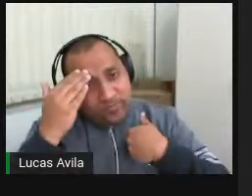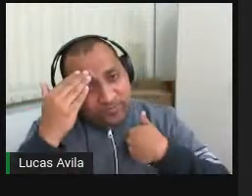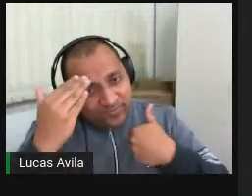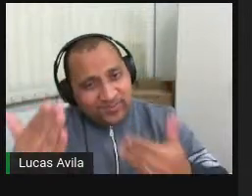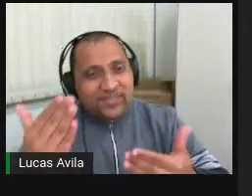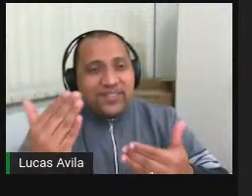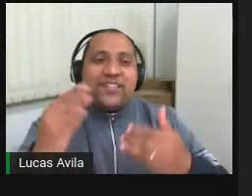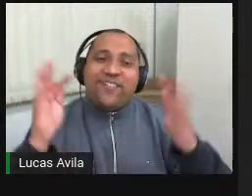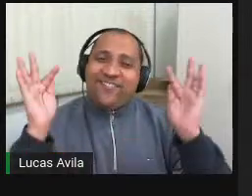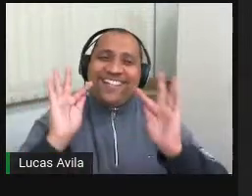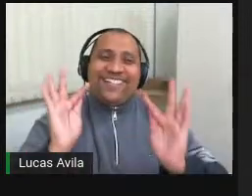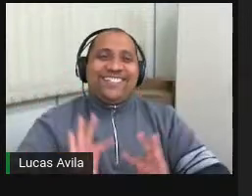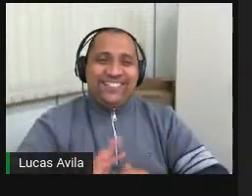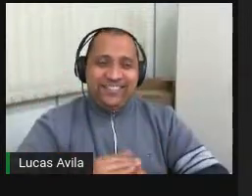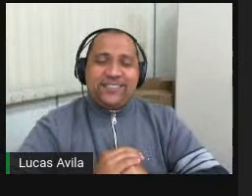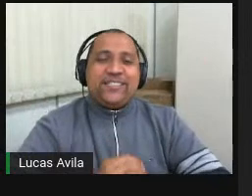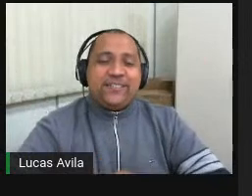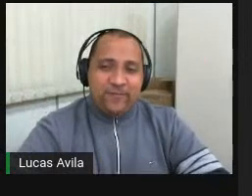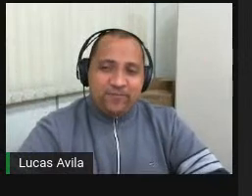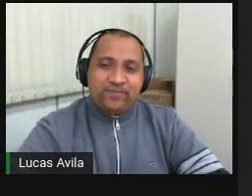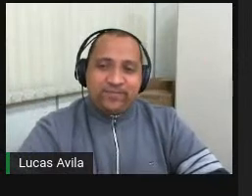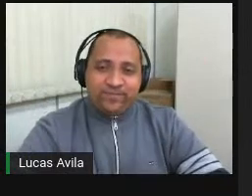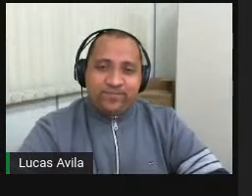muito feliz.